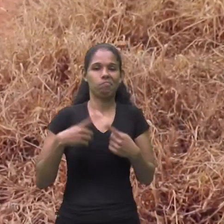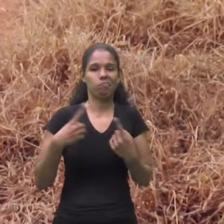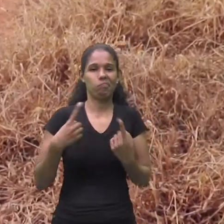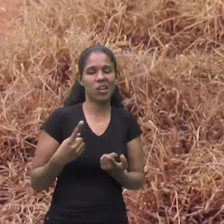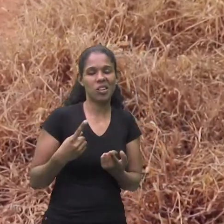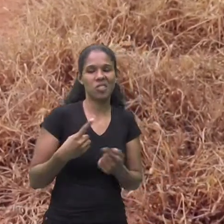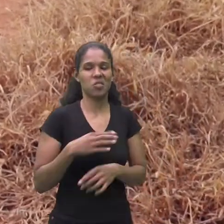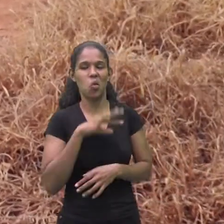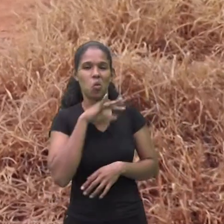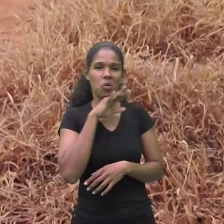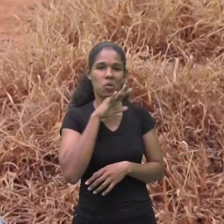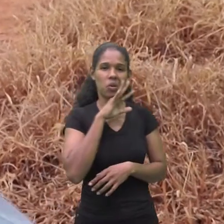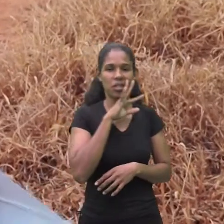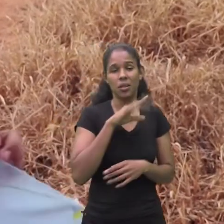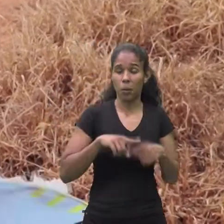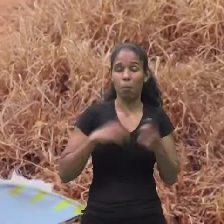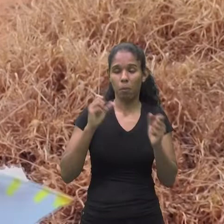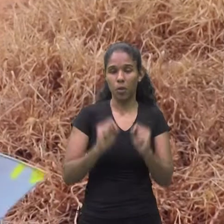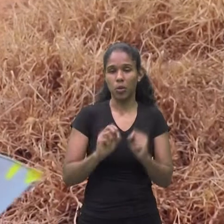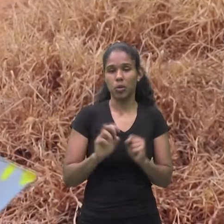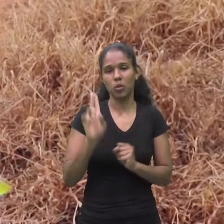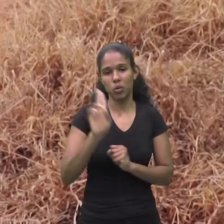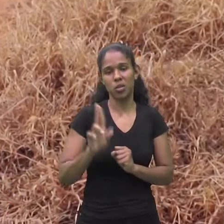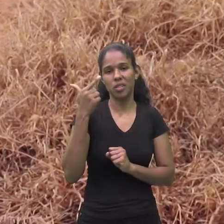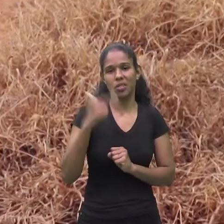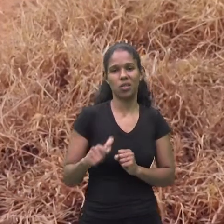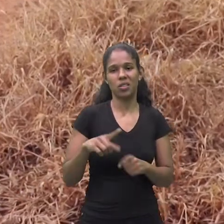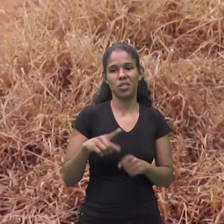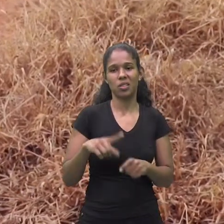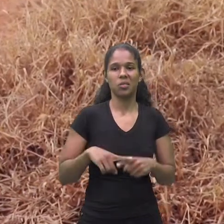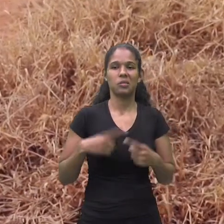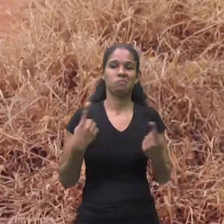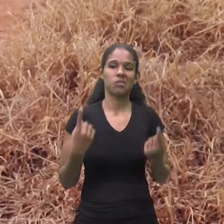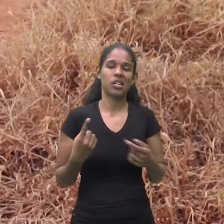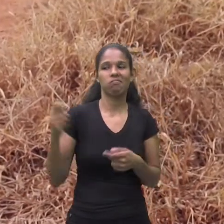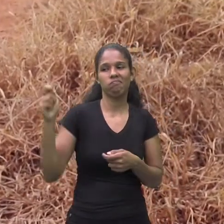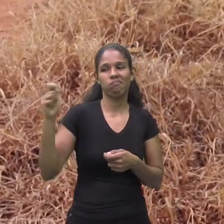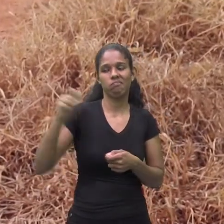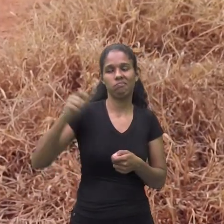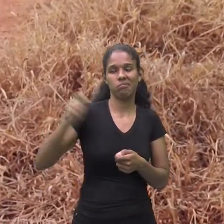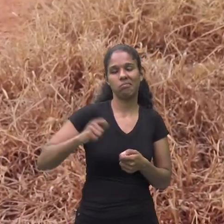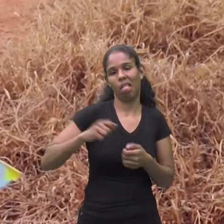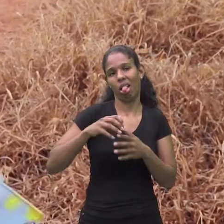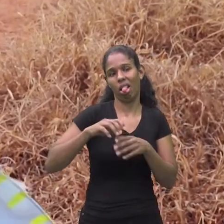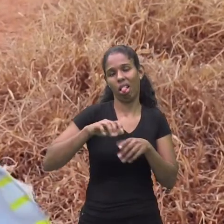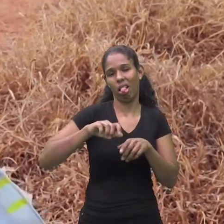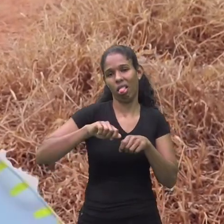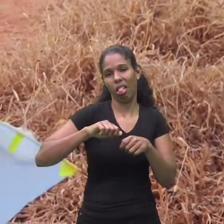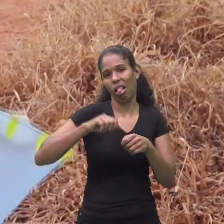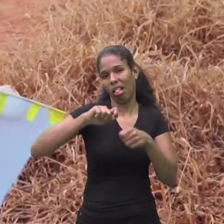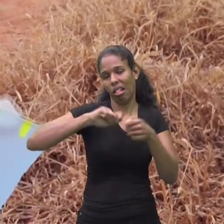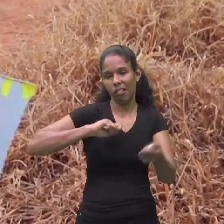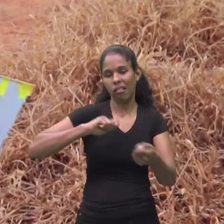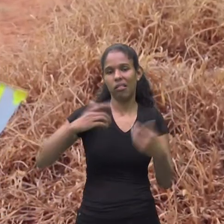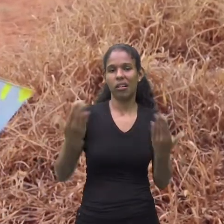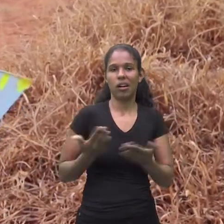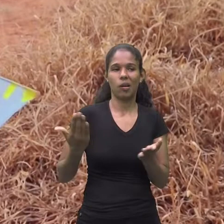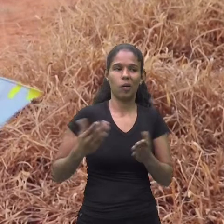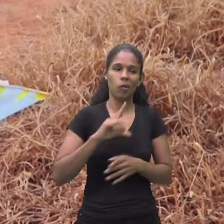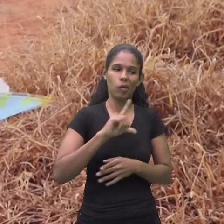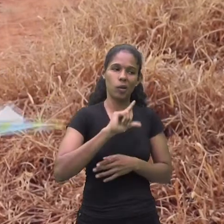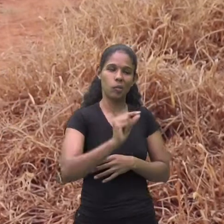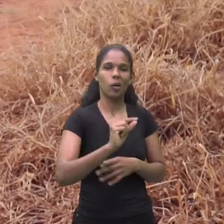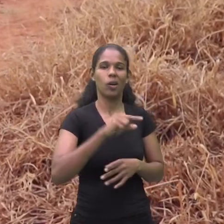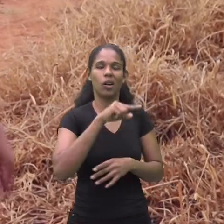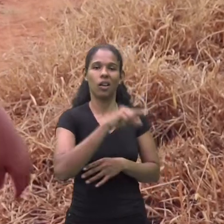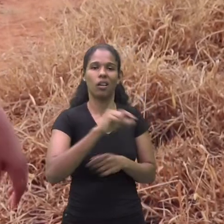pode fazer várias coisas. Aí como essa aqui estragou, minha casa é logo ali, eu vou embora e vou fazer outra. E ver se ela vai subir, né? Vai